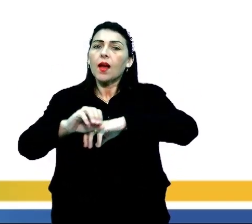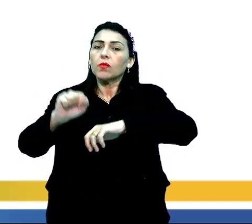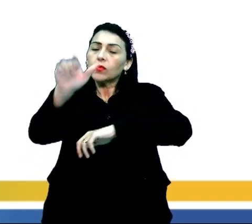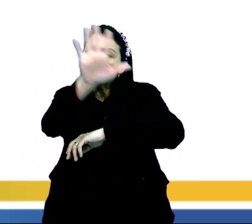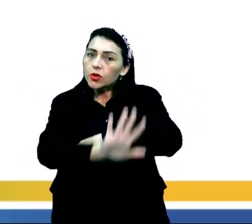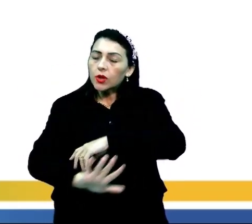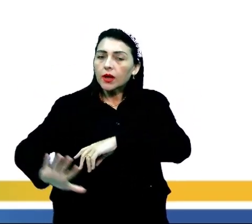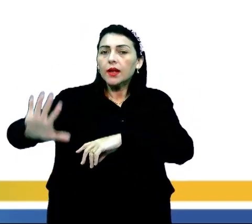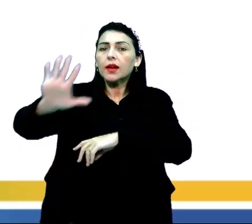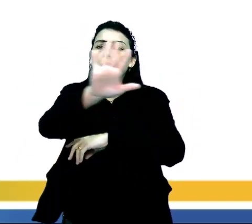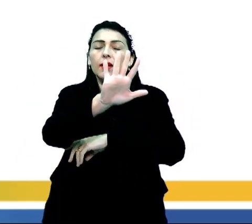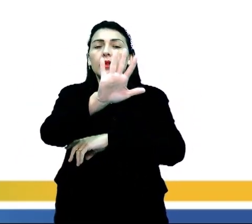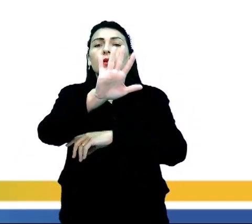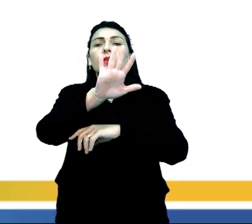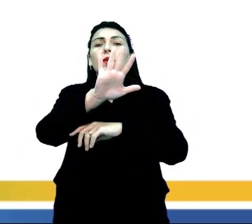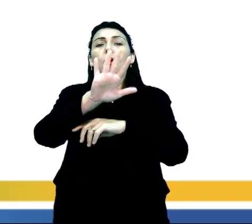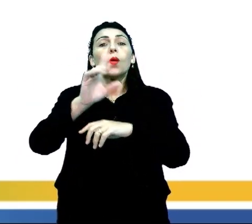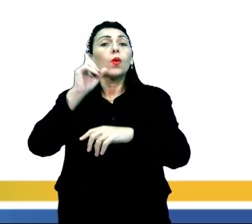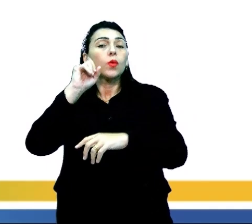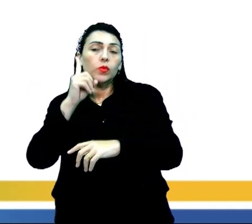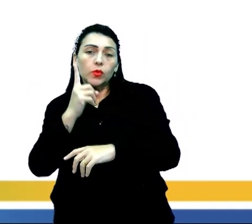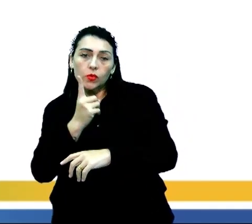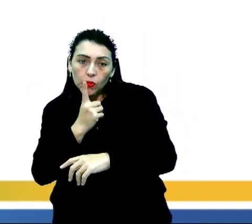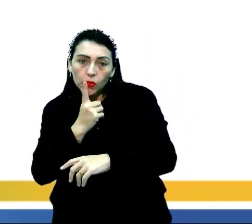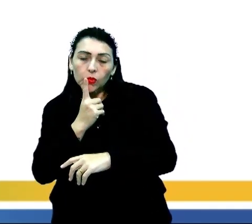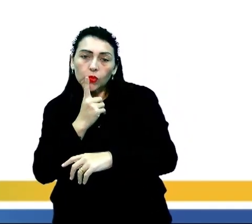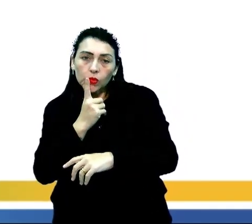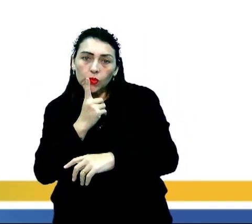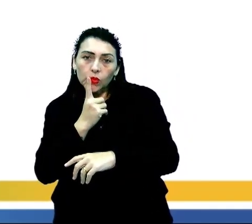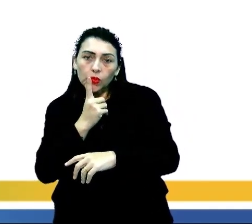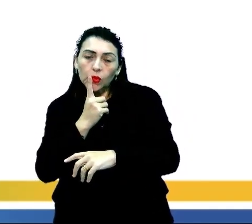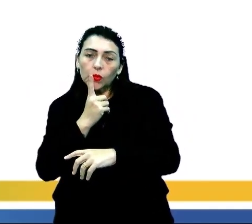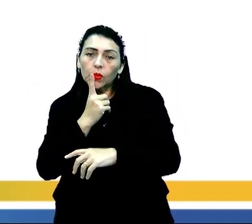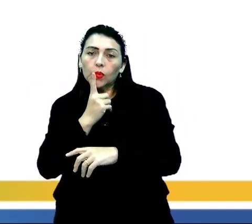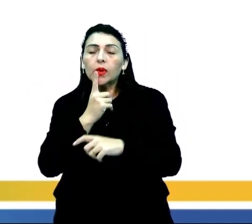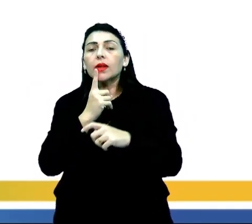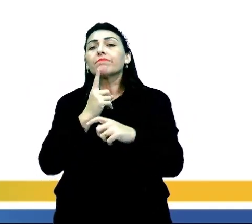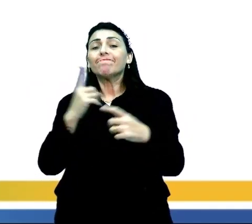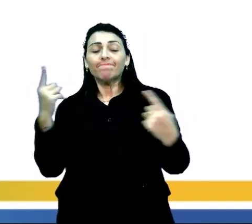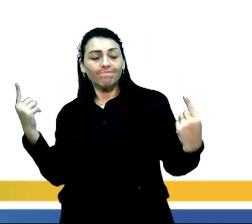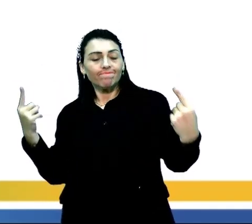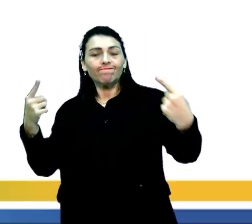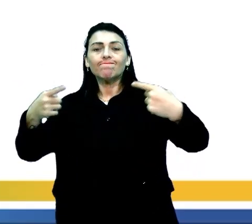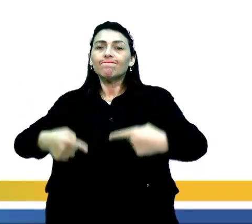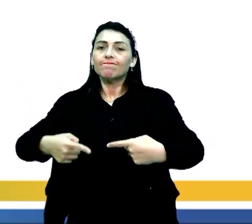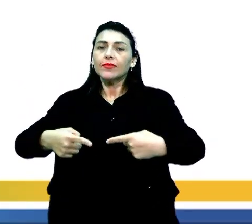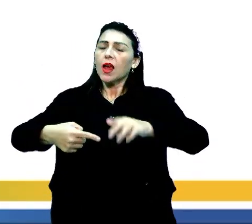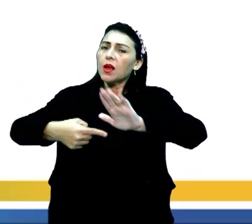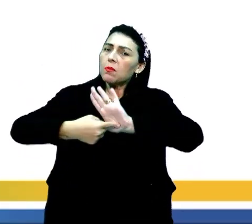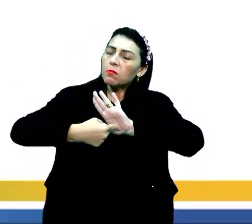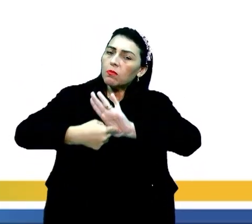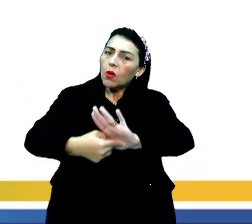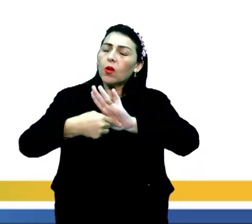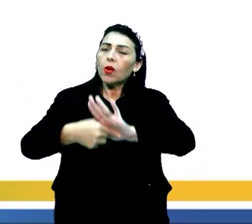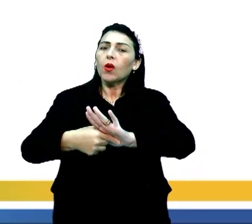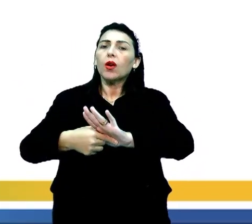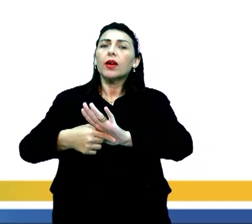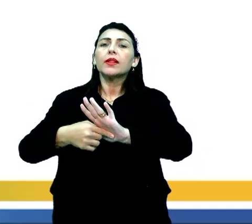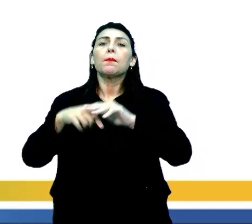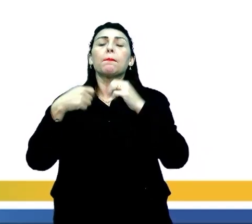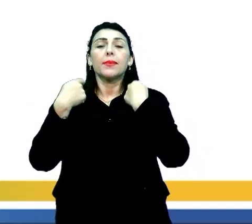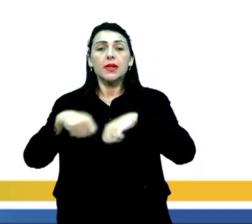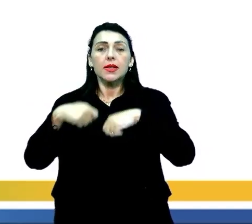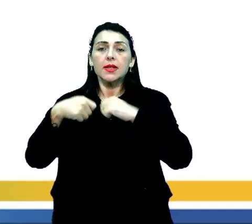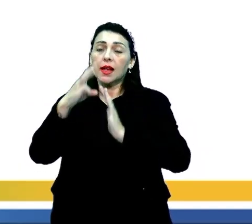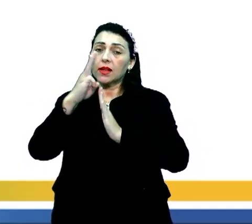plena, sobretudo os surdos. Esse cenário desafiador demanda a adoção de